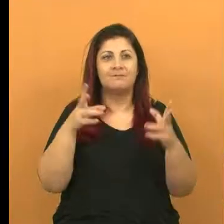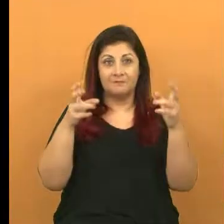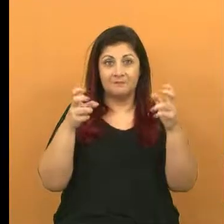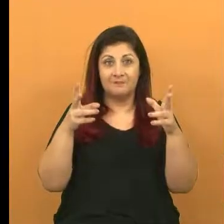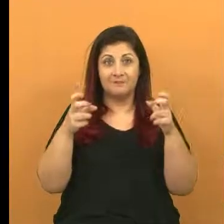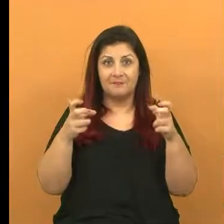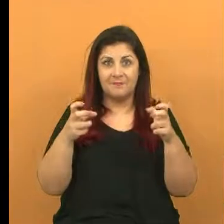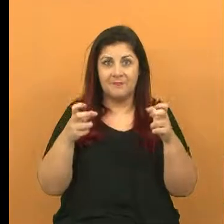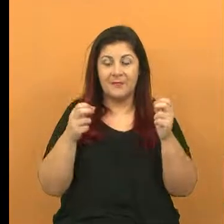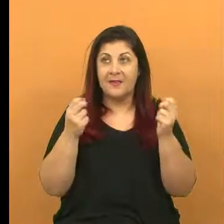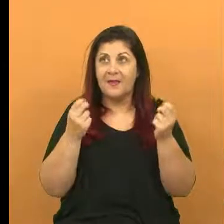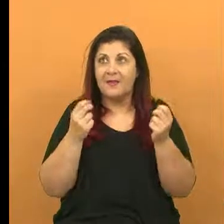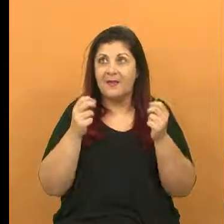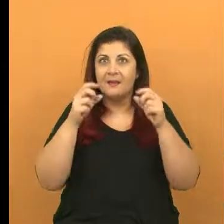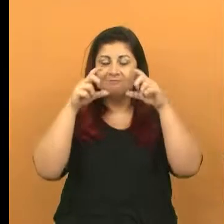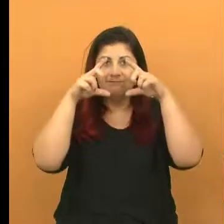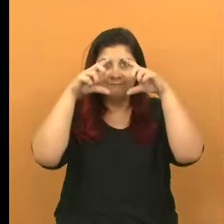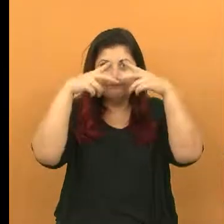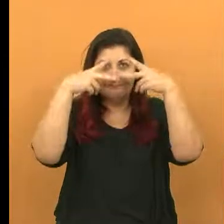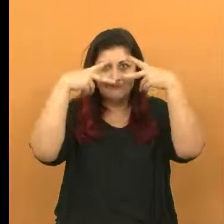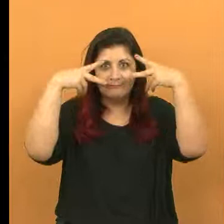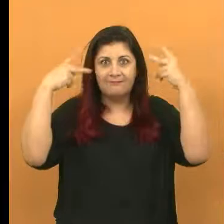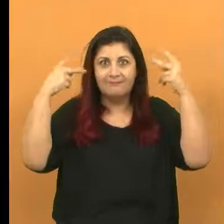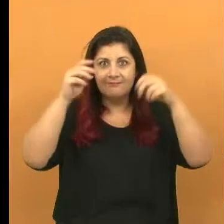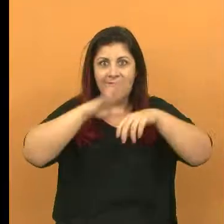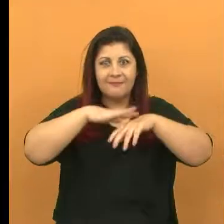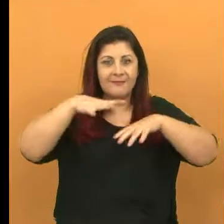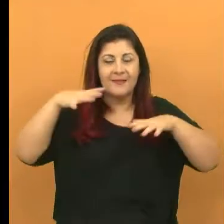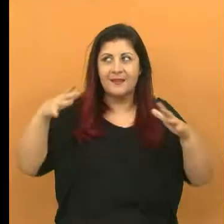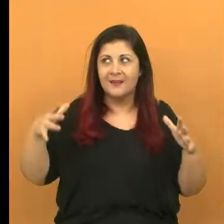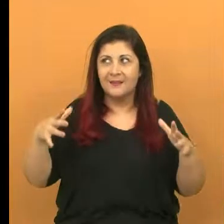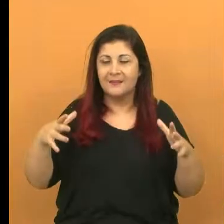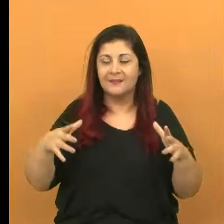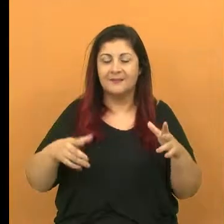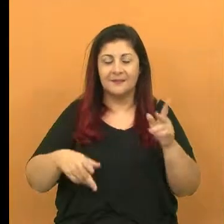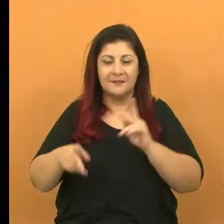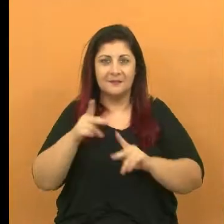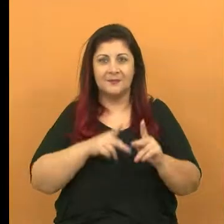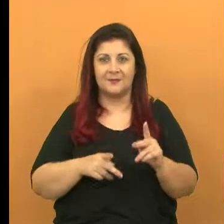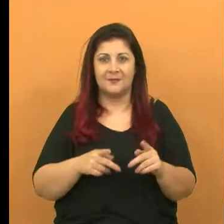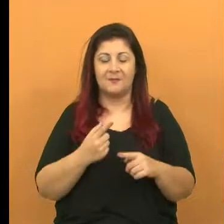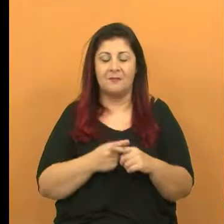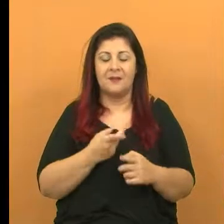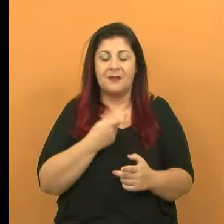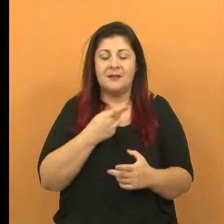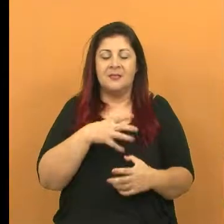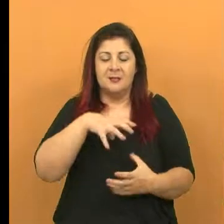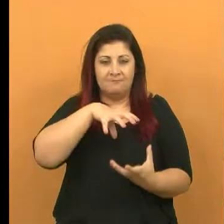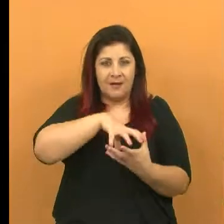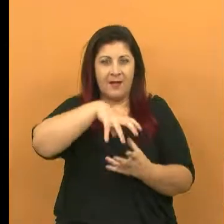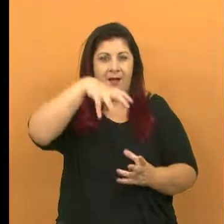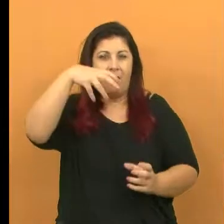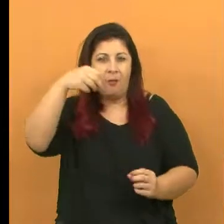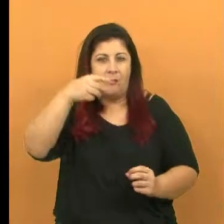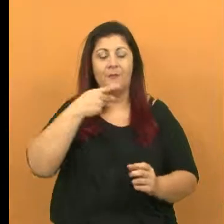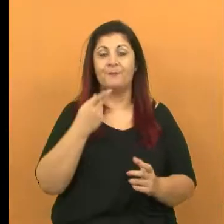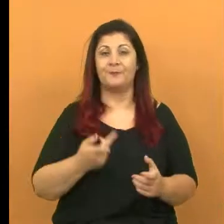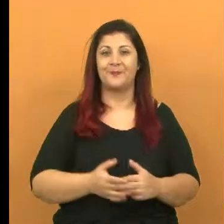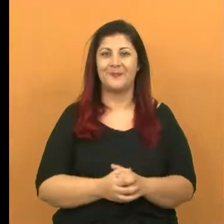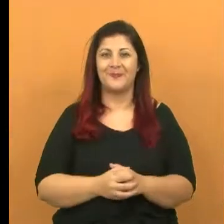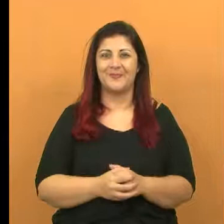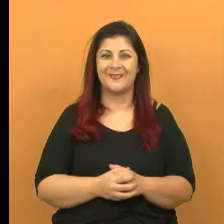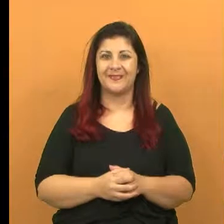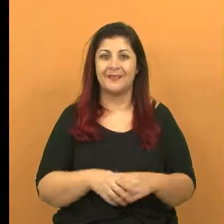brilho nos olhos das pessoas como plateia e também de quem está contando, porque fala com a alma, né?